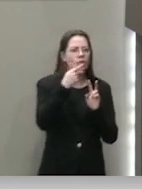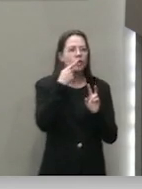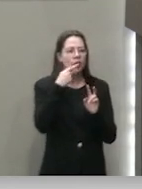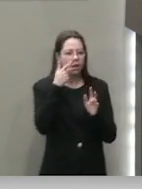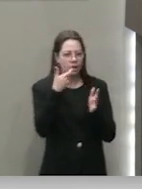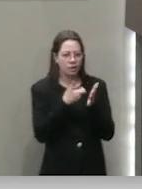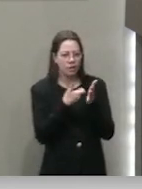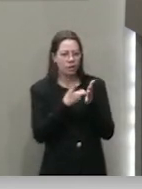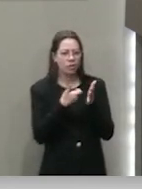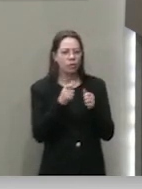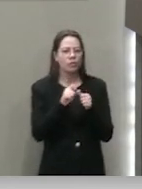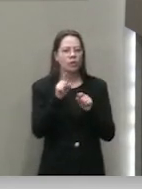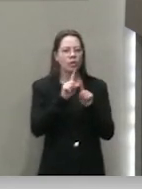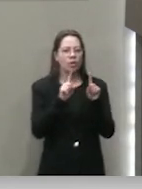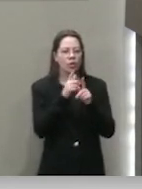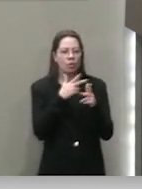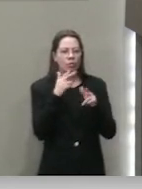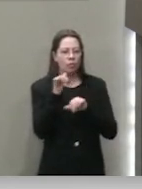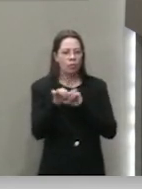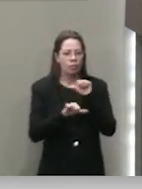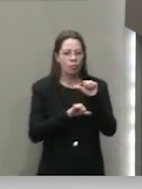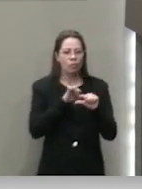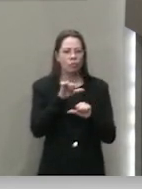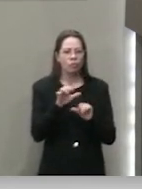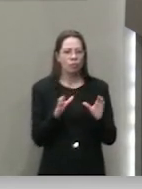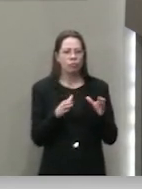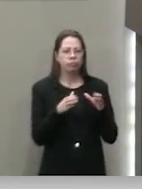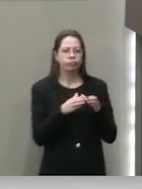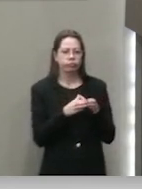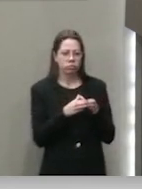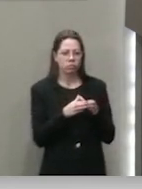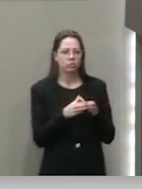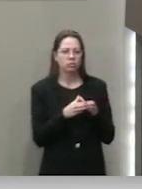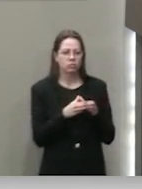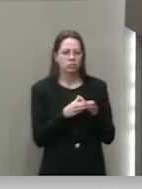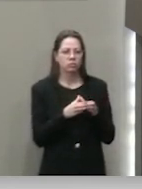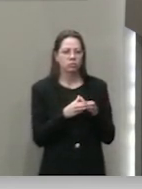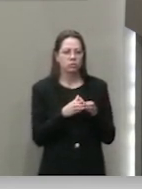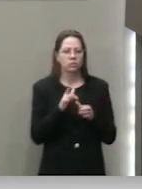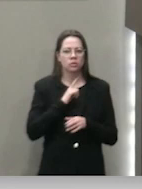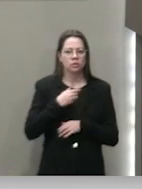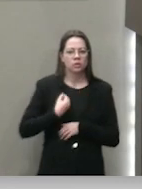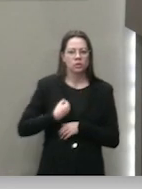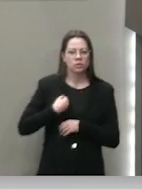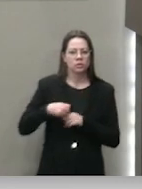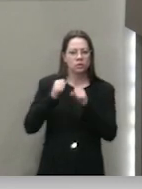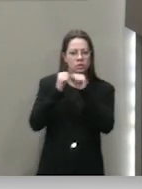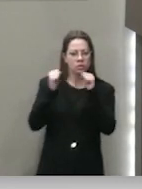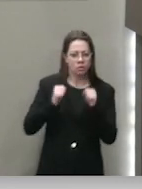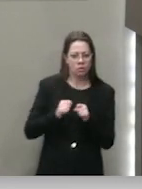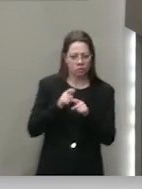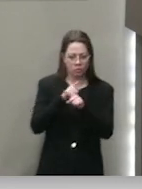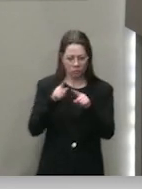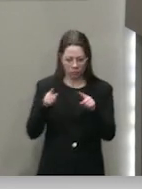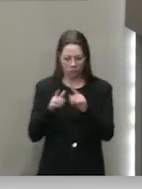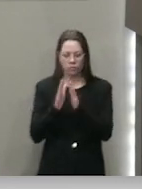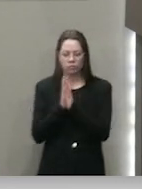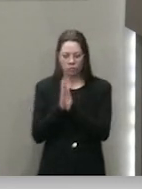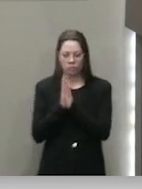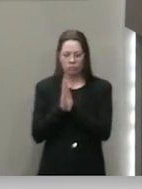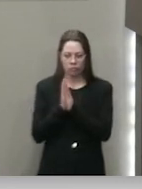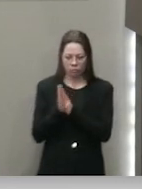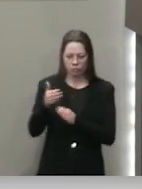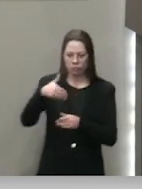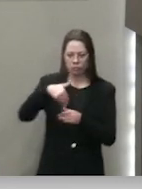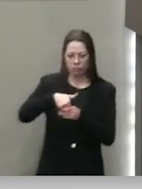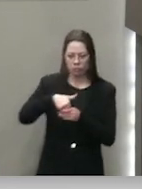alguma coisa para mudar esta conjuntura. Está no sistema, conto com os senhores e senhoras. Vou pedir